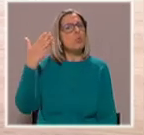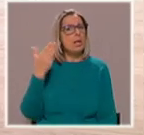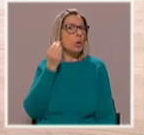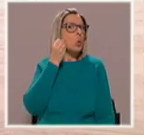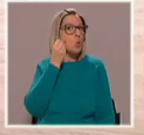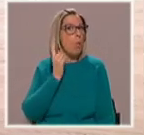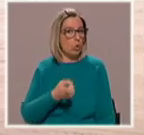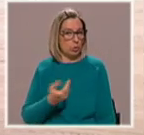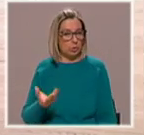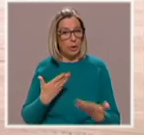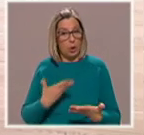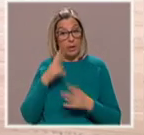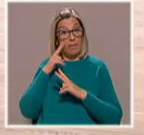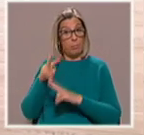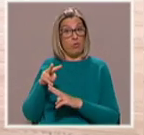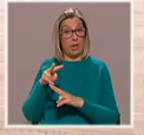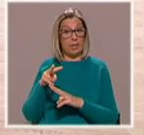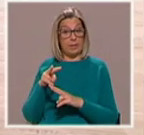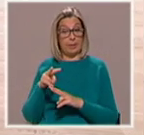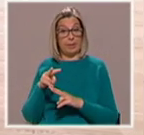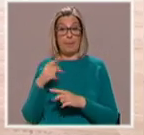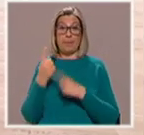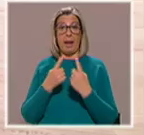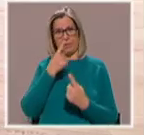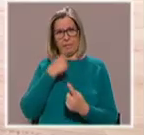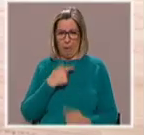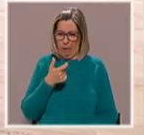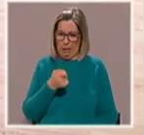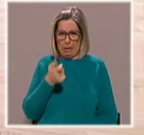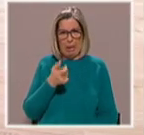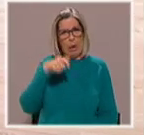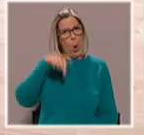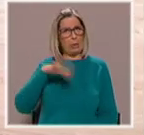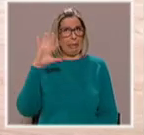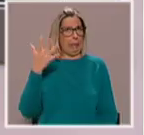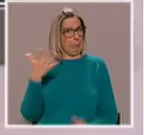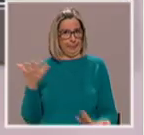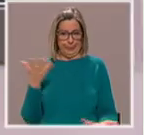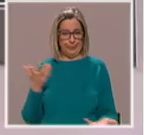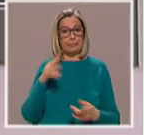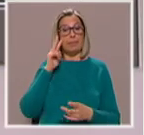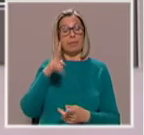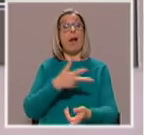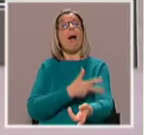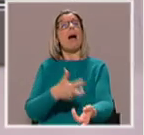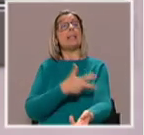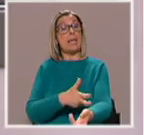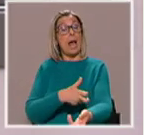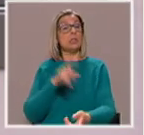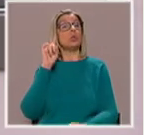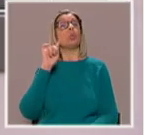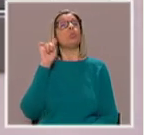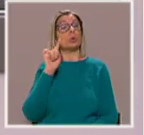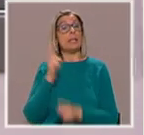rapidamente... já está. Isto aqui, às vezes, esta ponteira não está a funcionar como deve ser. Portanto, as análises sanguíneas são importantes